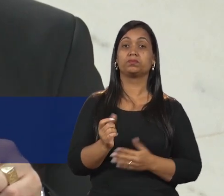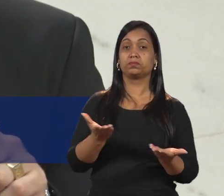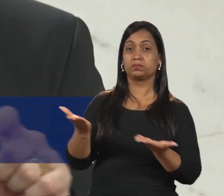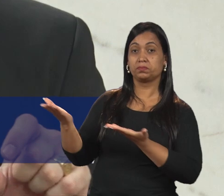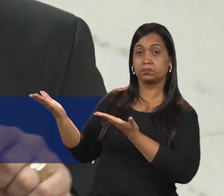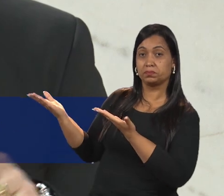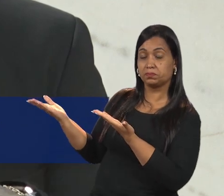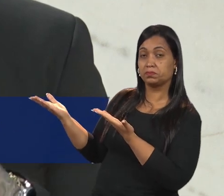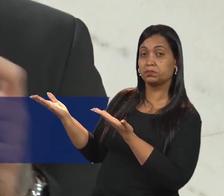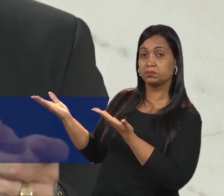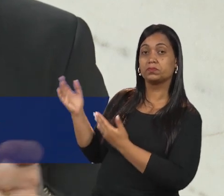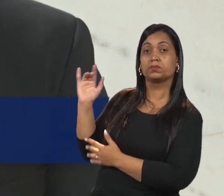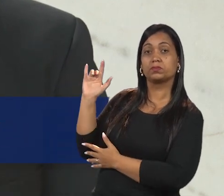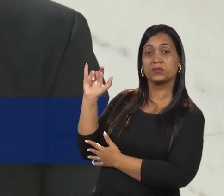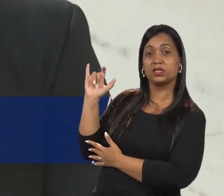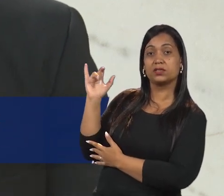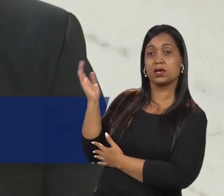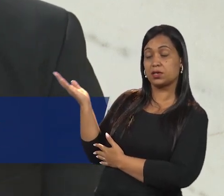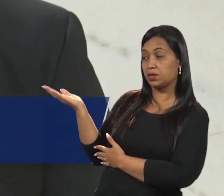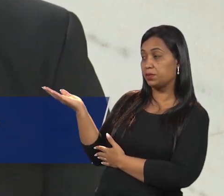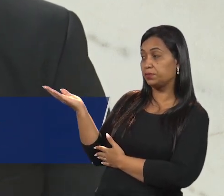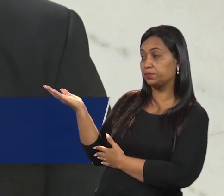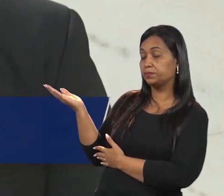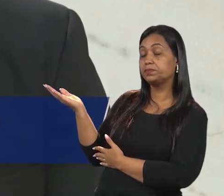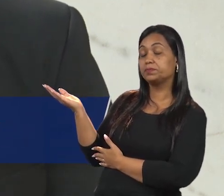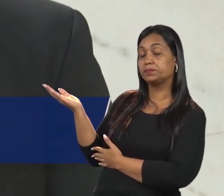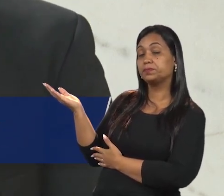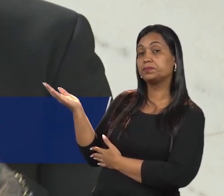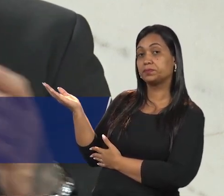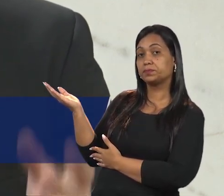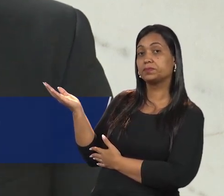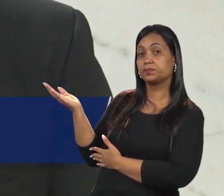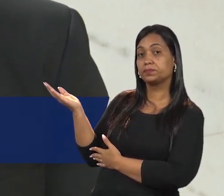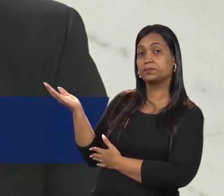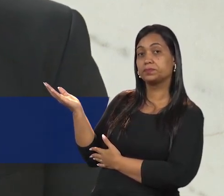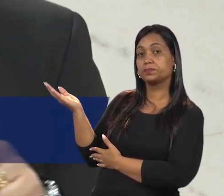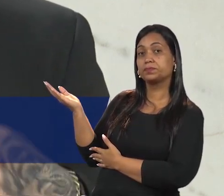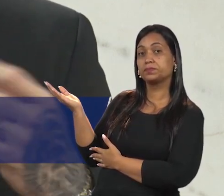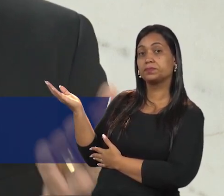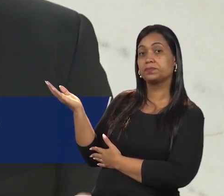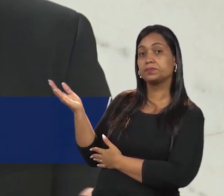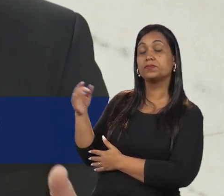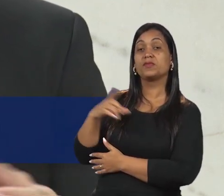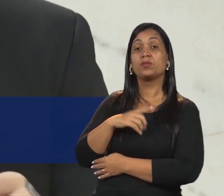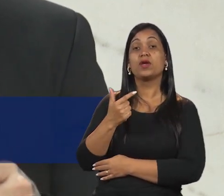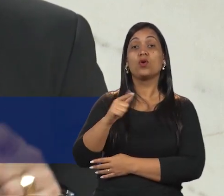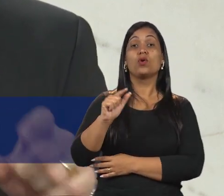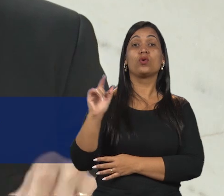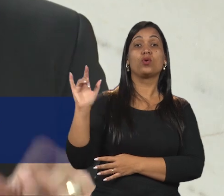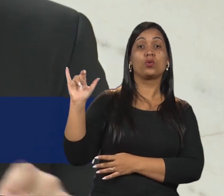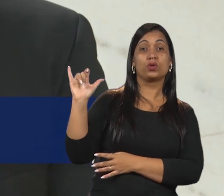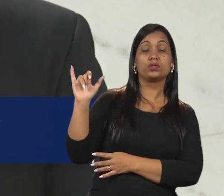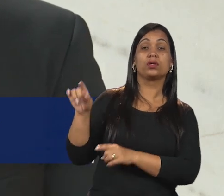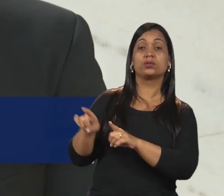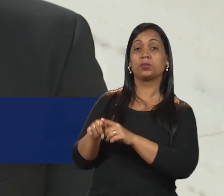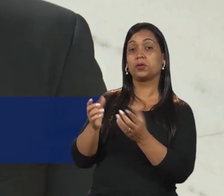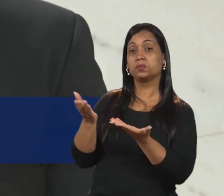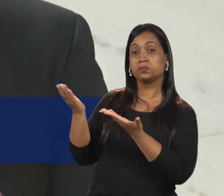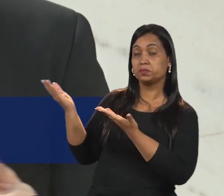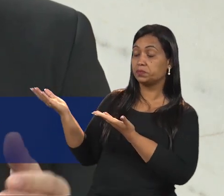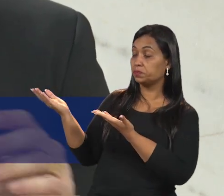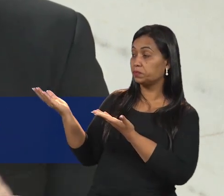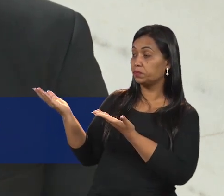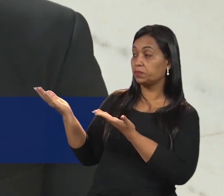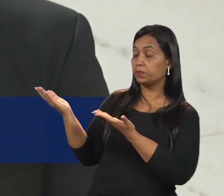aí do Instagram, GCM Alexandre Montenegro, é o nosso Instagram principal. Tem outro Instagram também, arroba Montenegro Rio